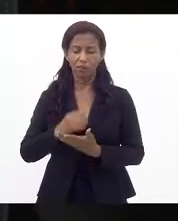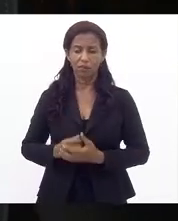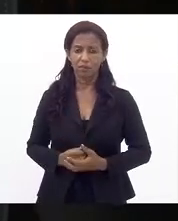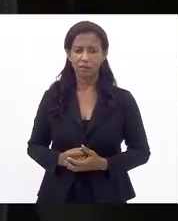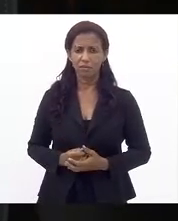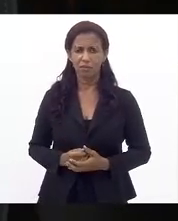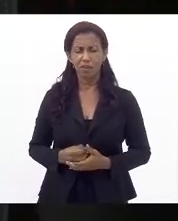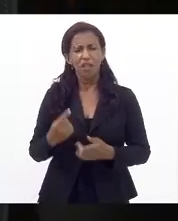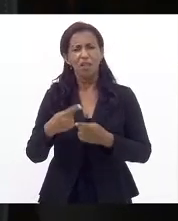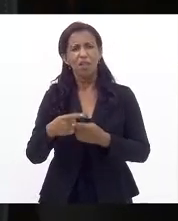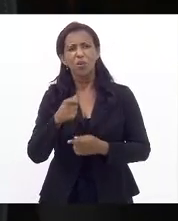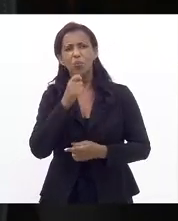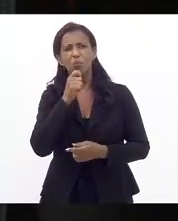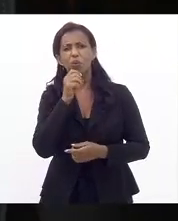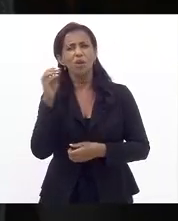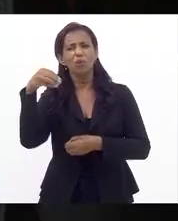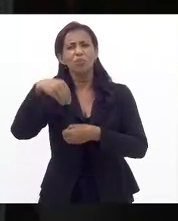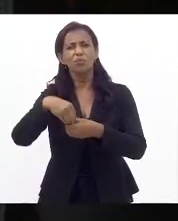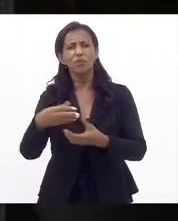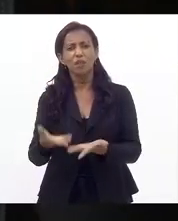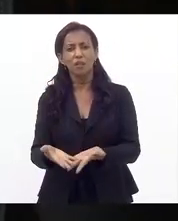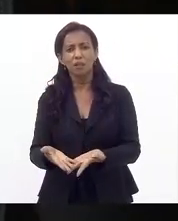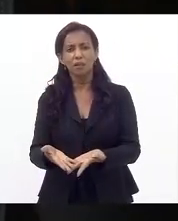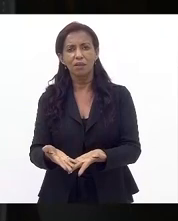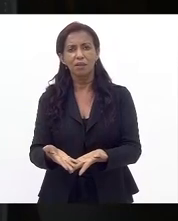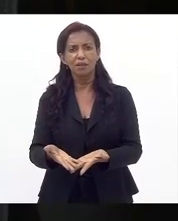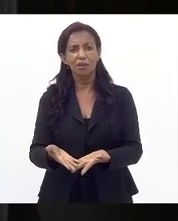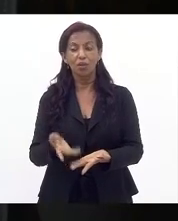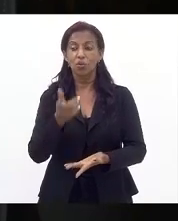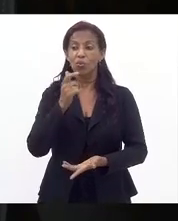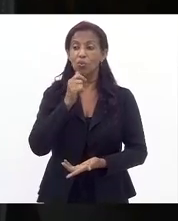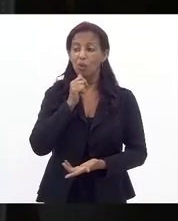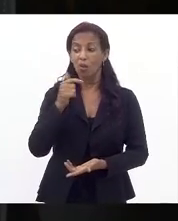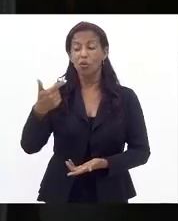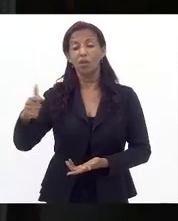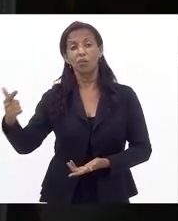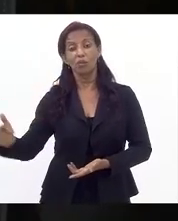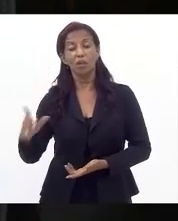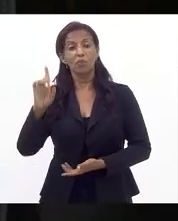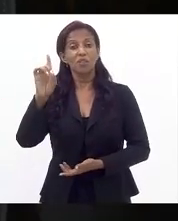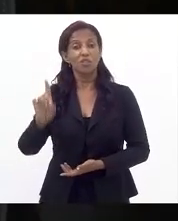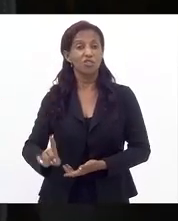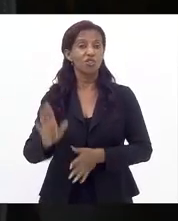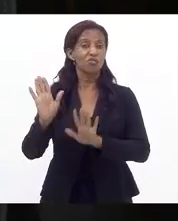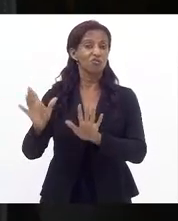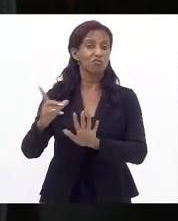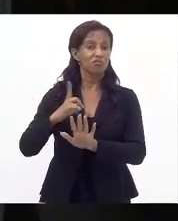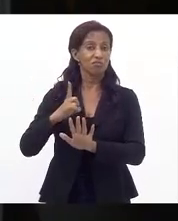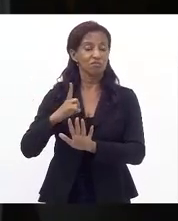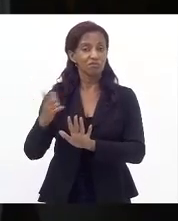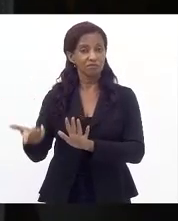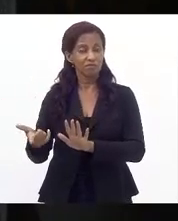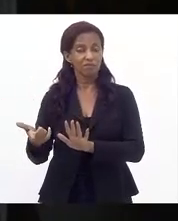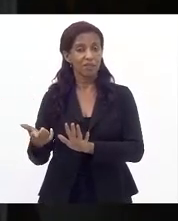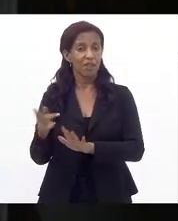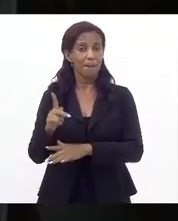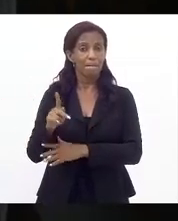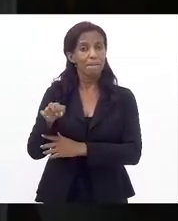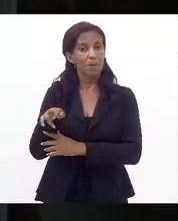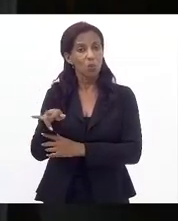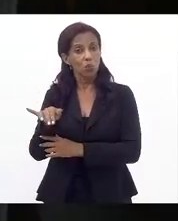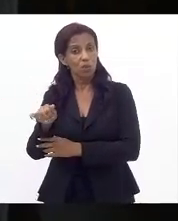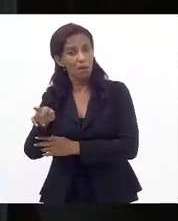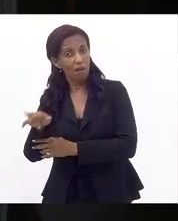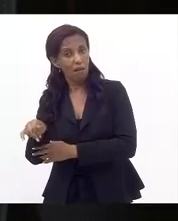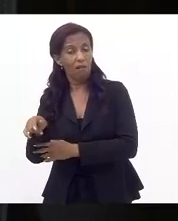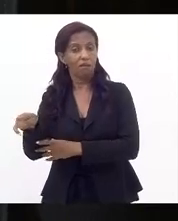e por que que não tem um dispositivo nesse não não tem porque esse direito já existe mais tempo que estão pecuniária